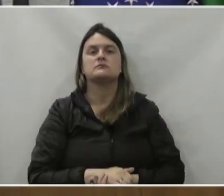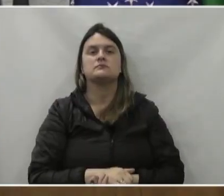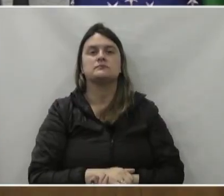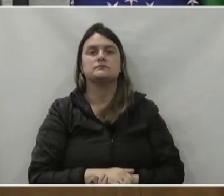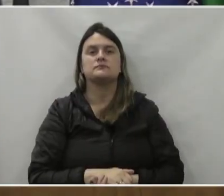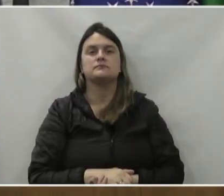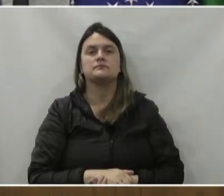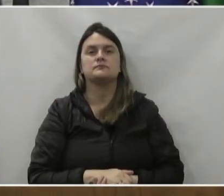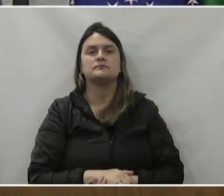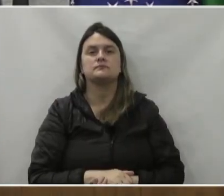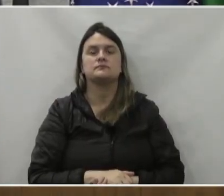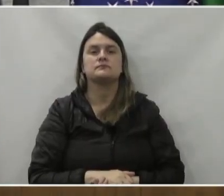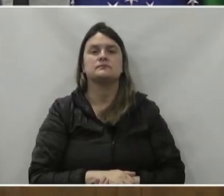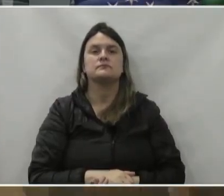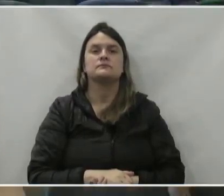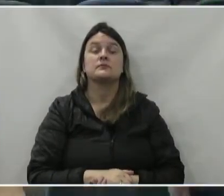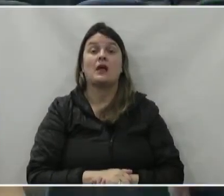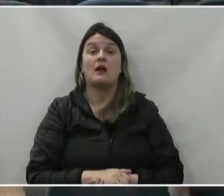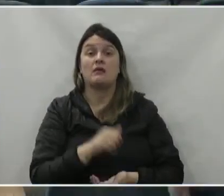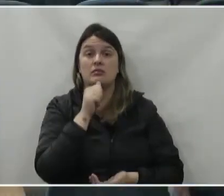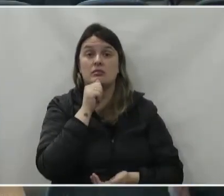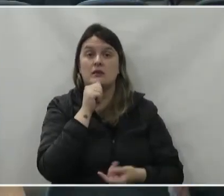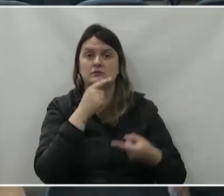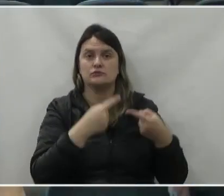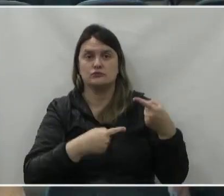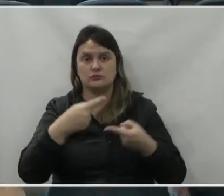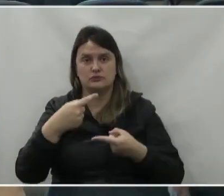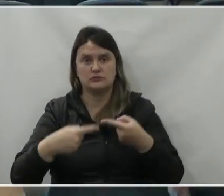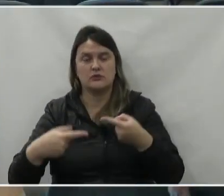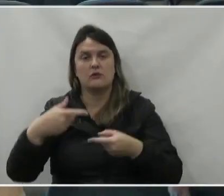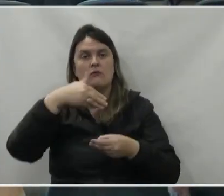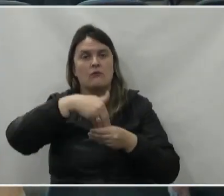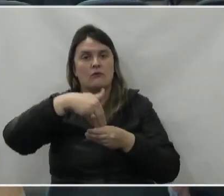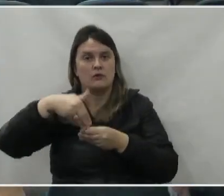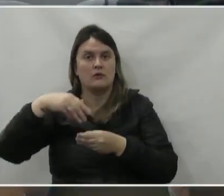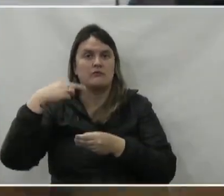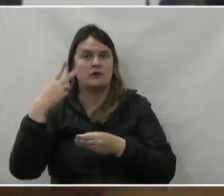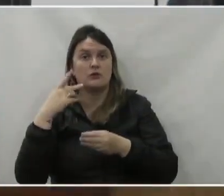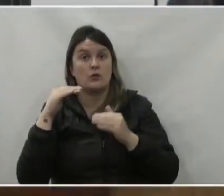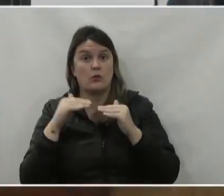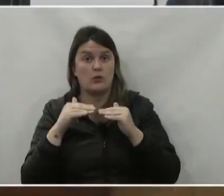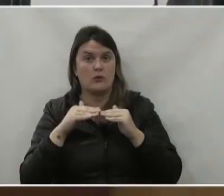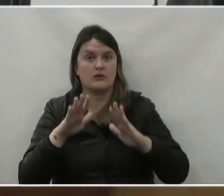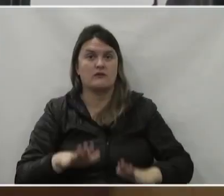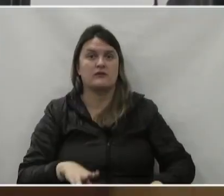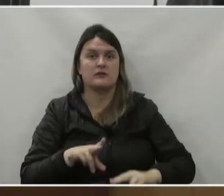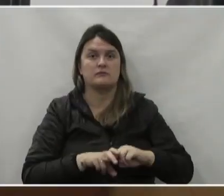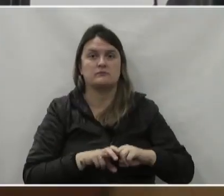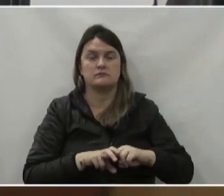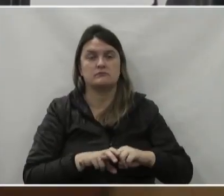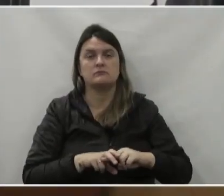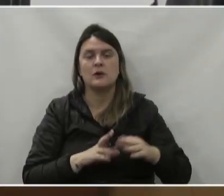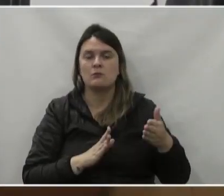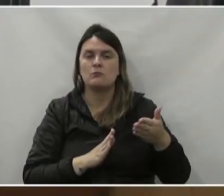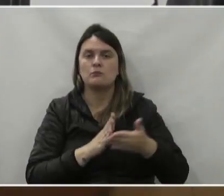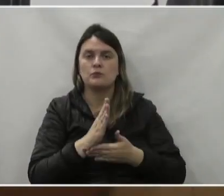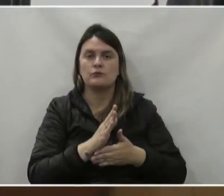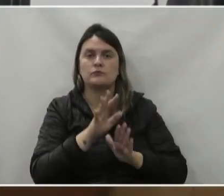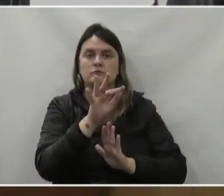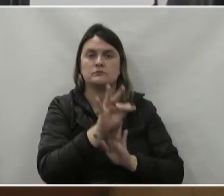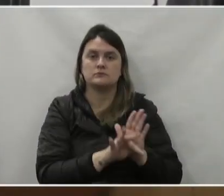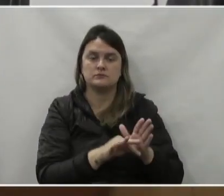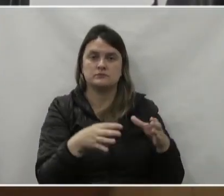trâmites regimentais. É o parecer. Em discussão? Em votação, senhores vereadores que aprovam, permaneçam como estão. Aprovado o